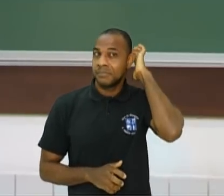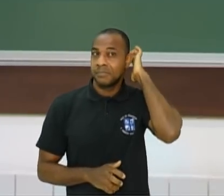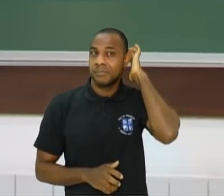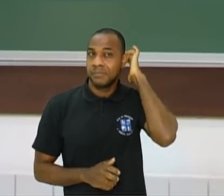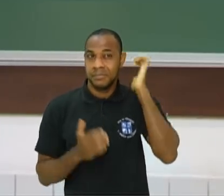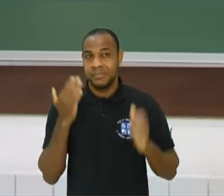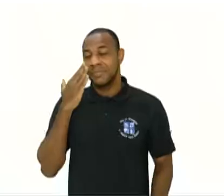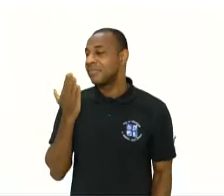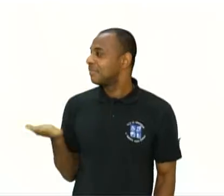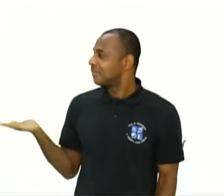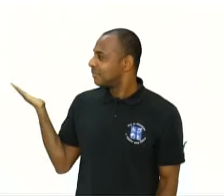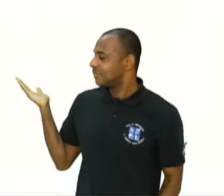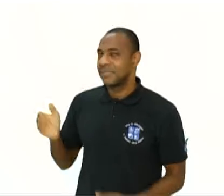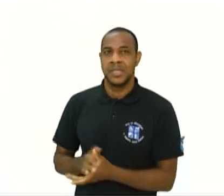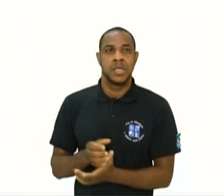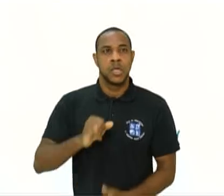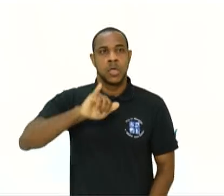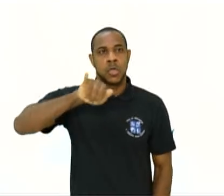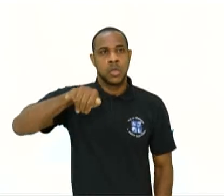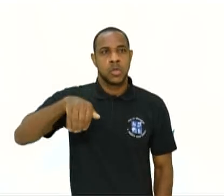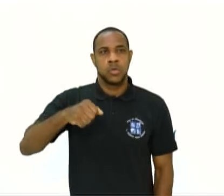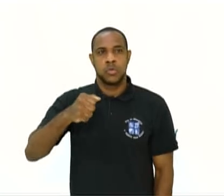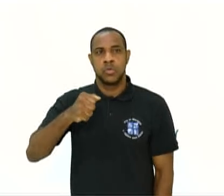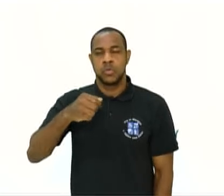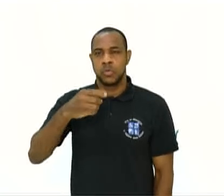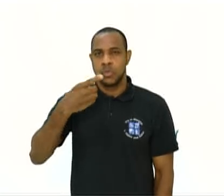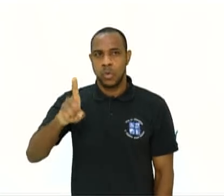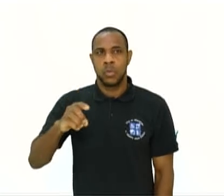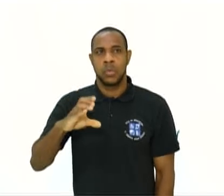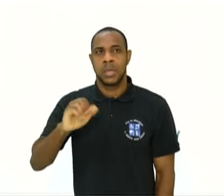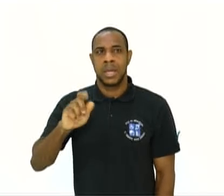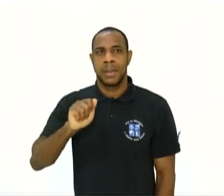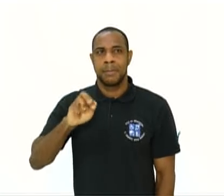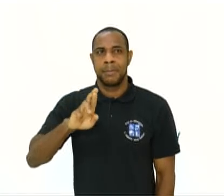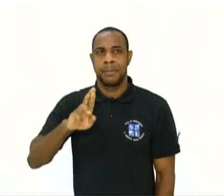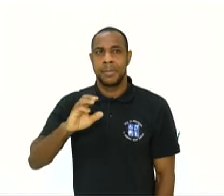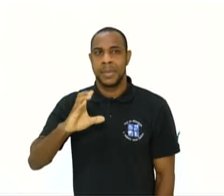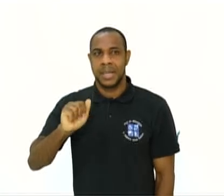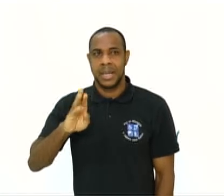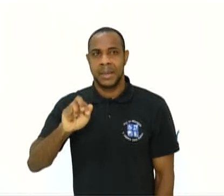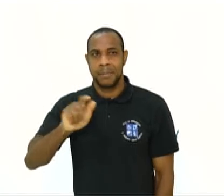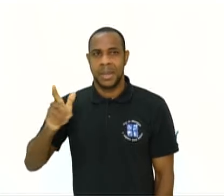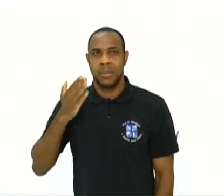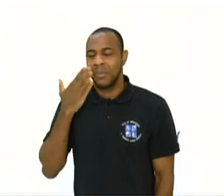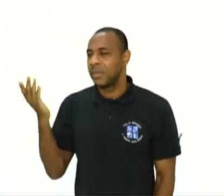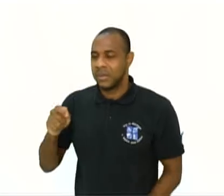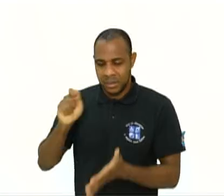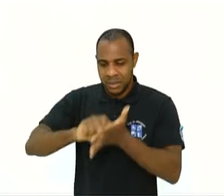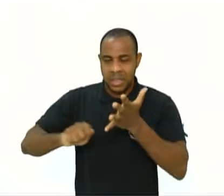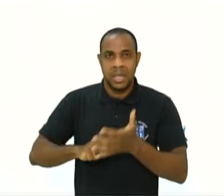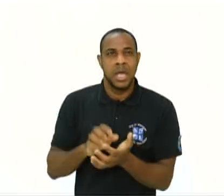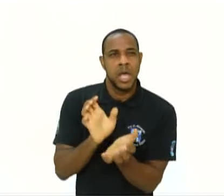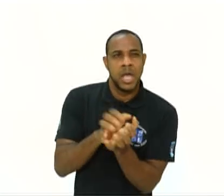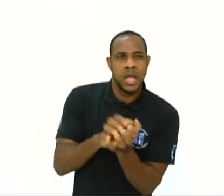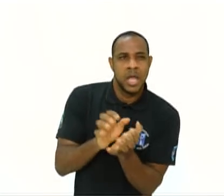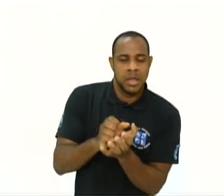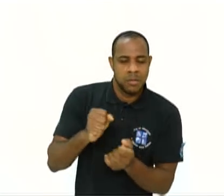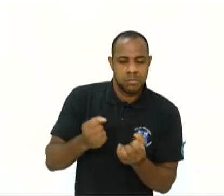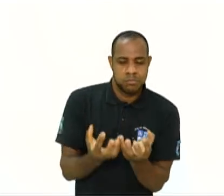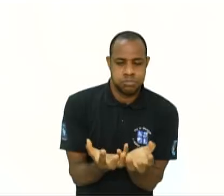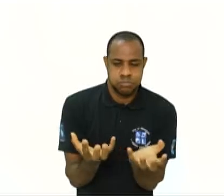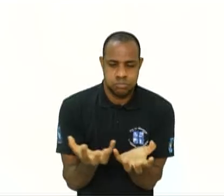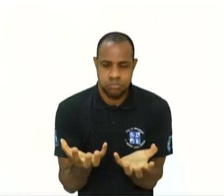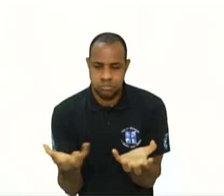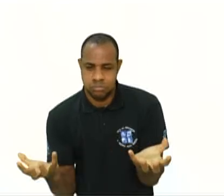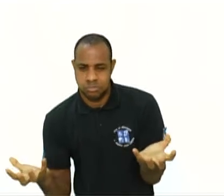Então, João Cabral de Melo Neto, ele escreve assim: Recife, campo das princesas, lá tropecei